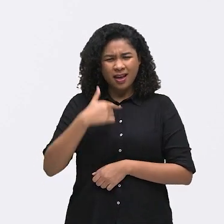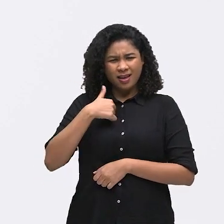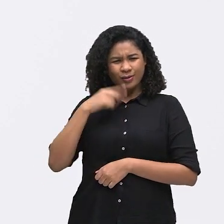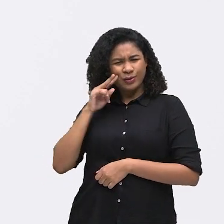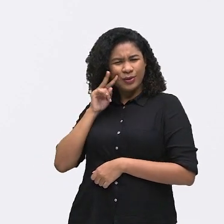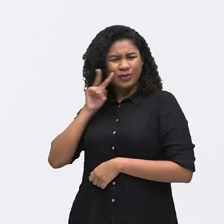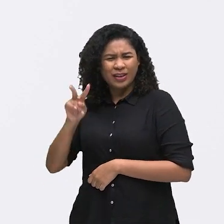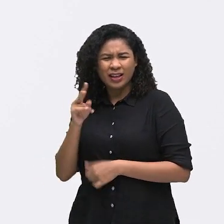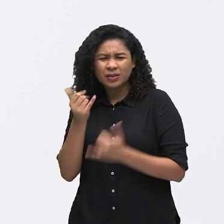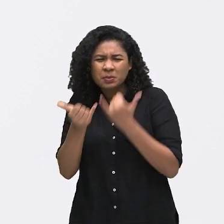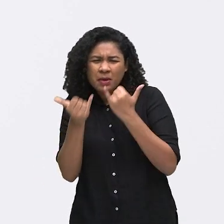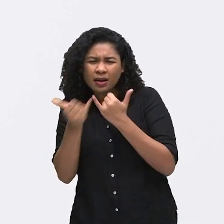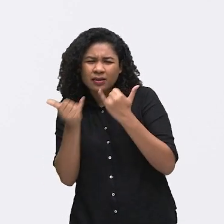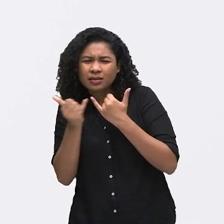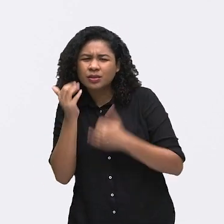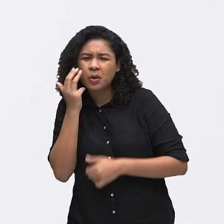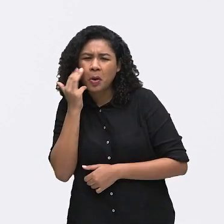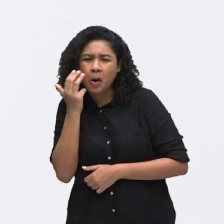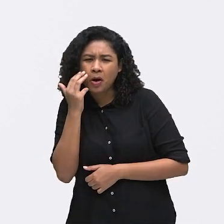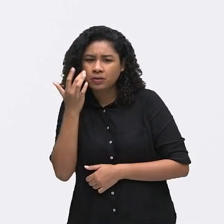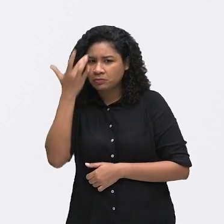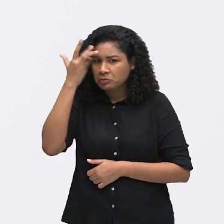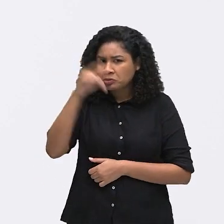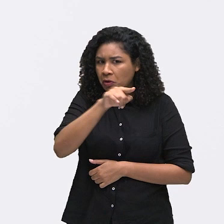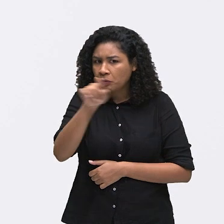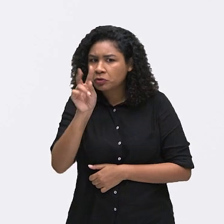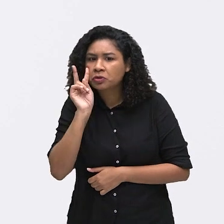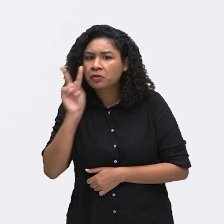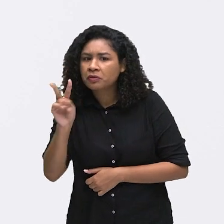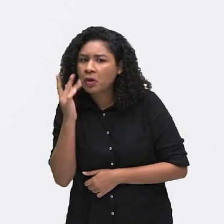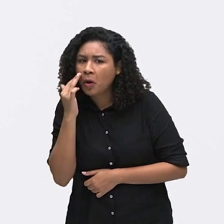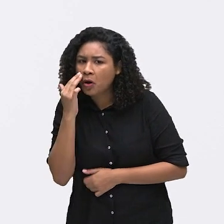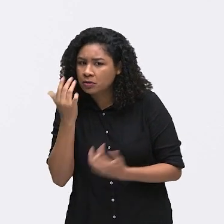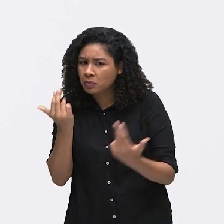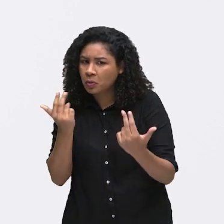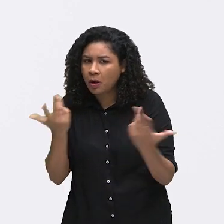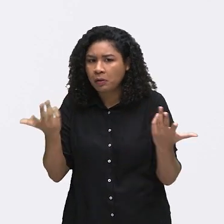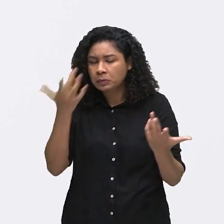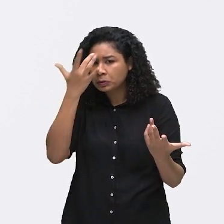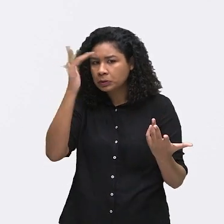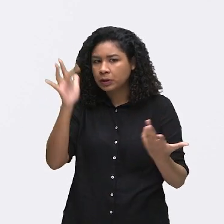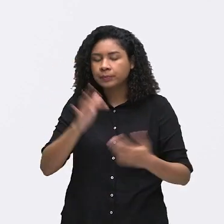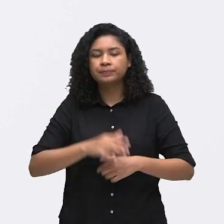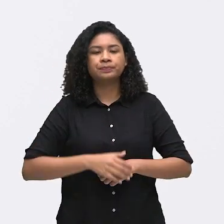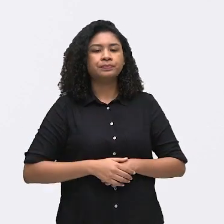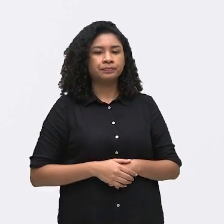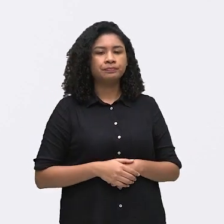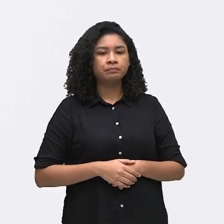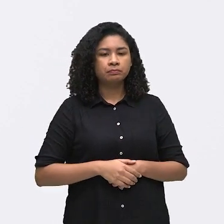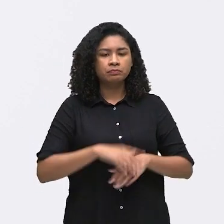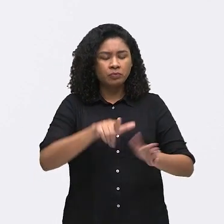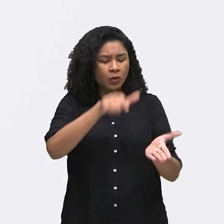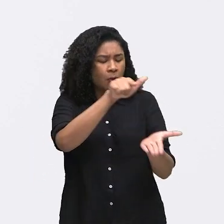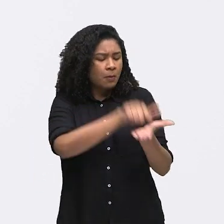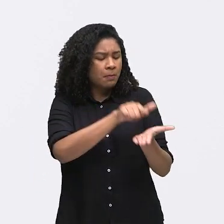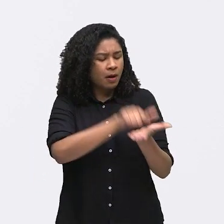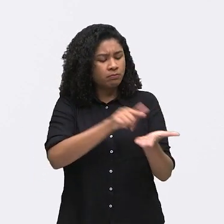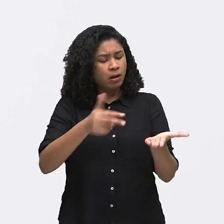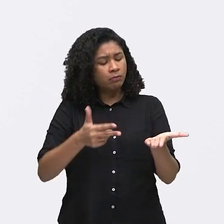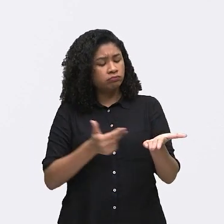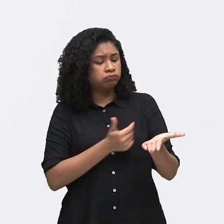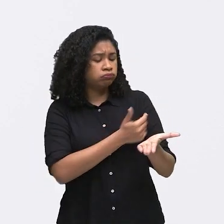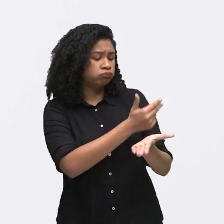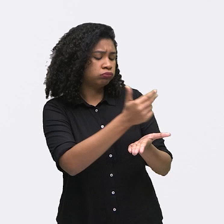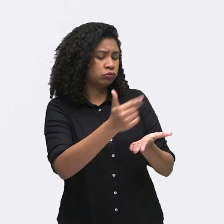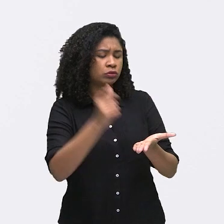rosa. Não sei que cor está aparecendo para você. Numa folha qualquer, eu desenho um sol amarelo. E com